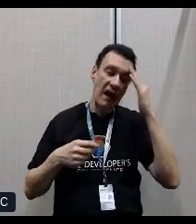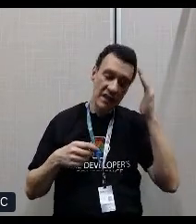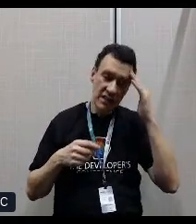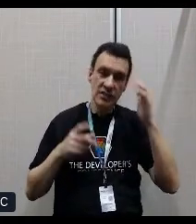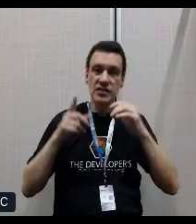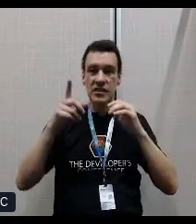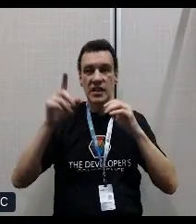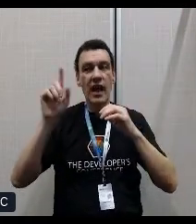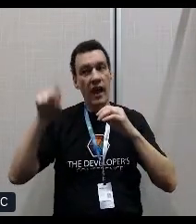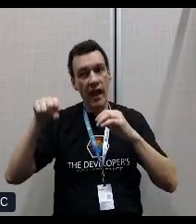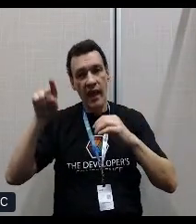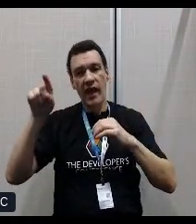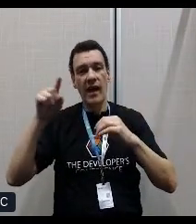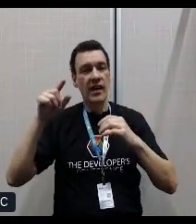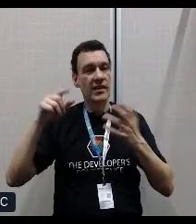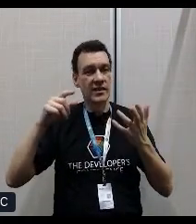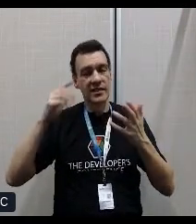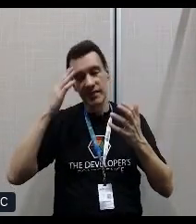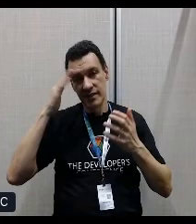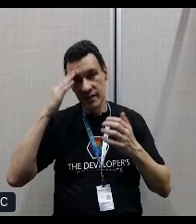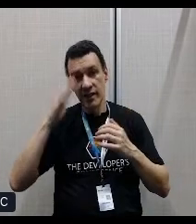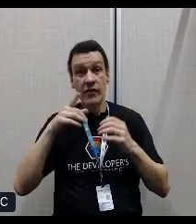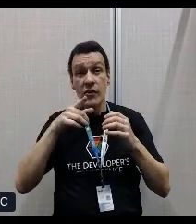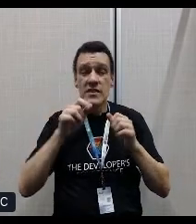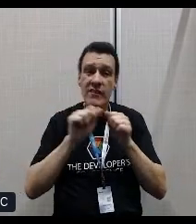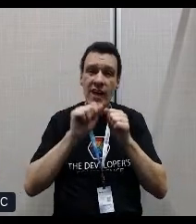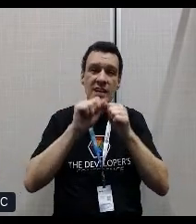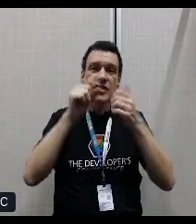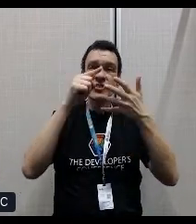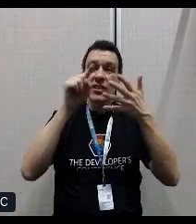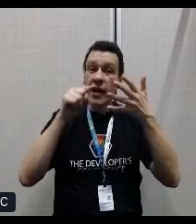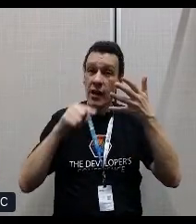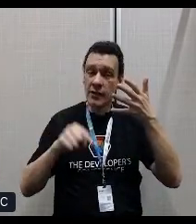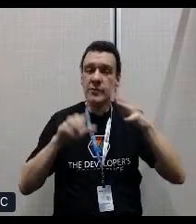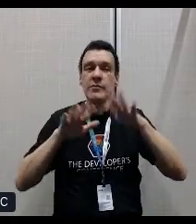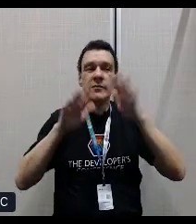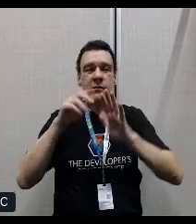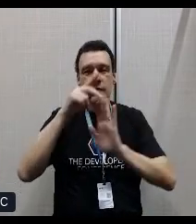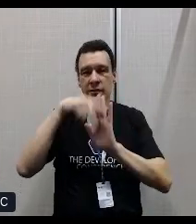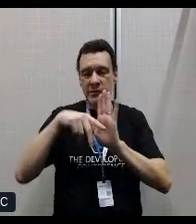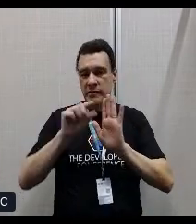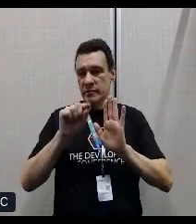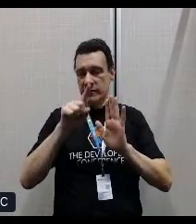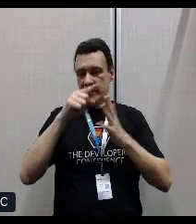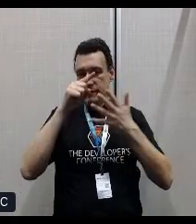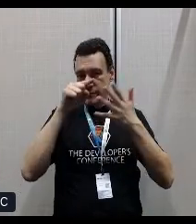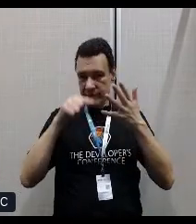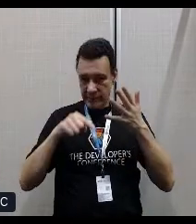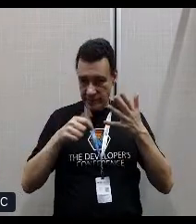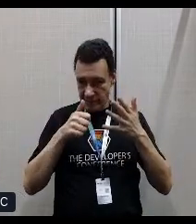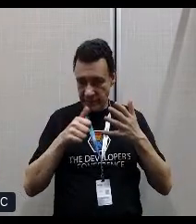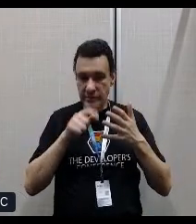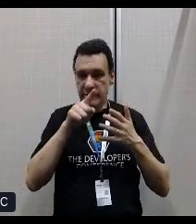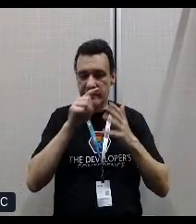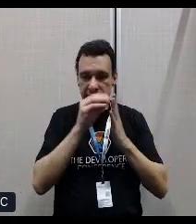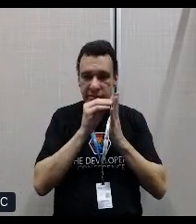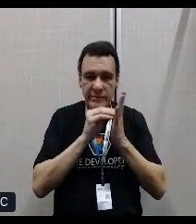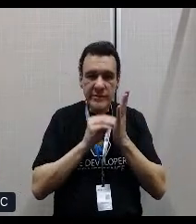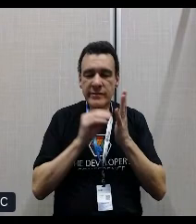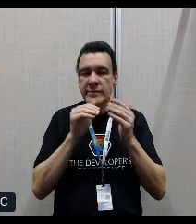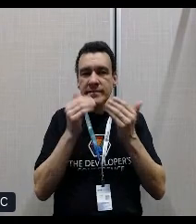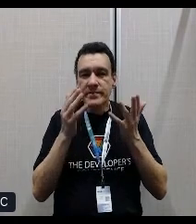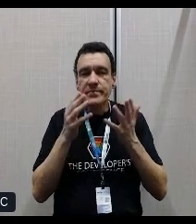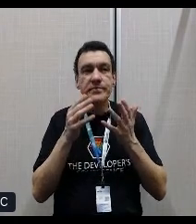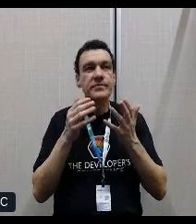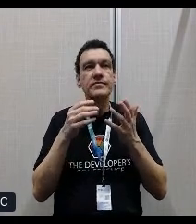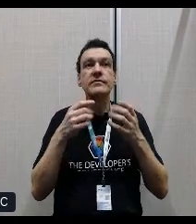Então, faça um checklist conforme o escopo do projeto. Você vai definir os critérios que são mais urgentes, quais que são os usuários, né, que estão reclamando